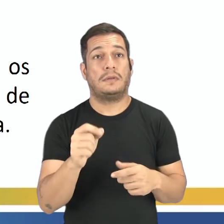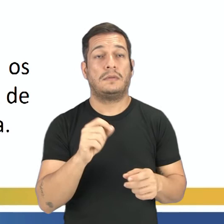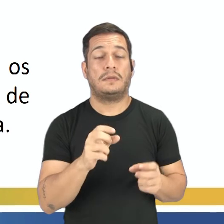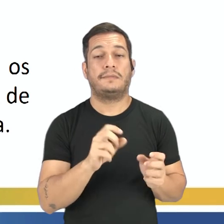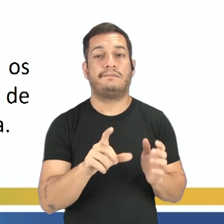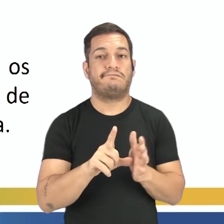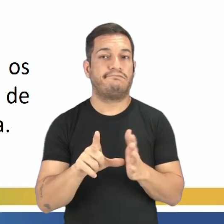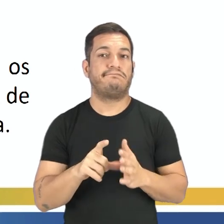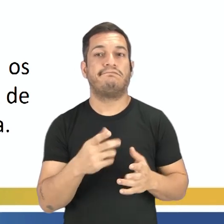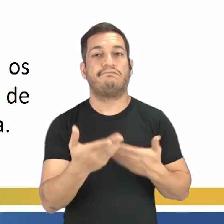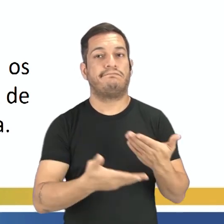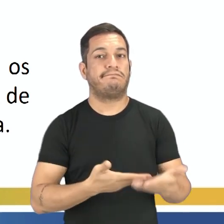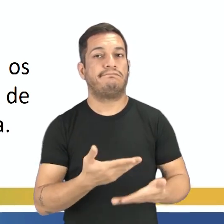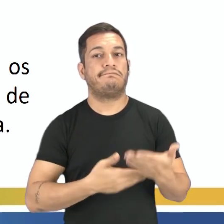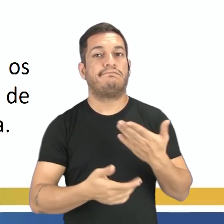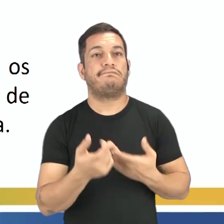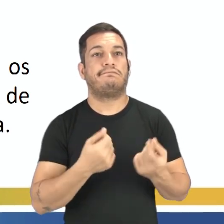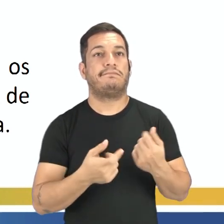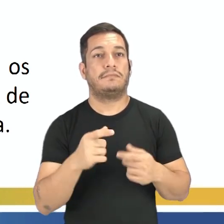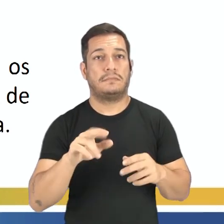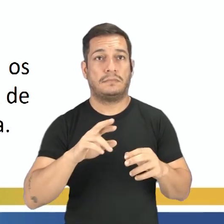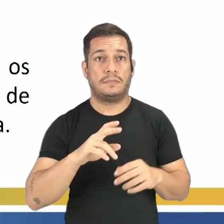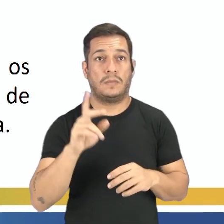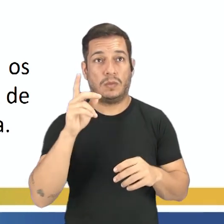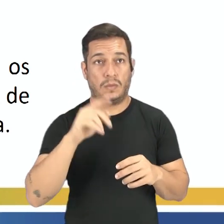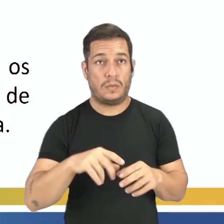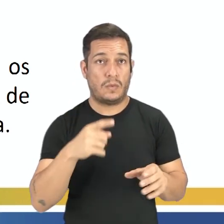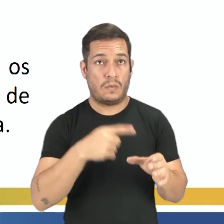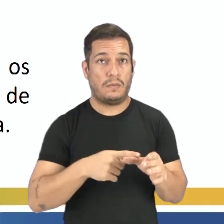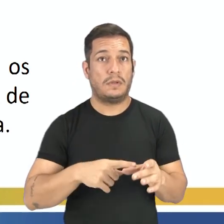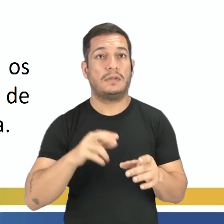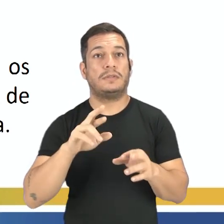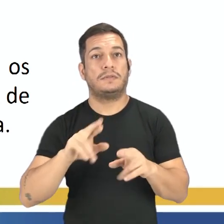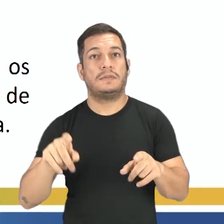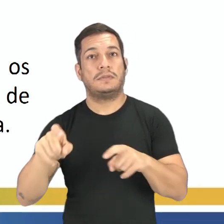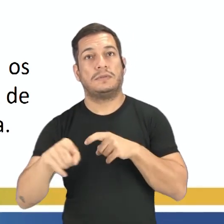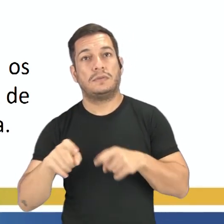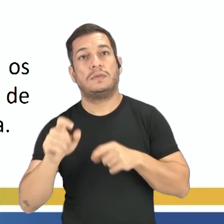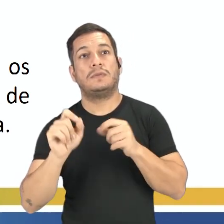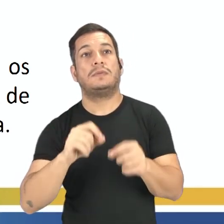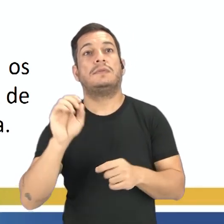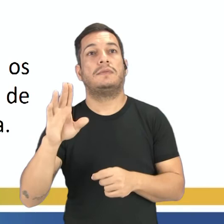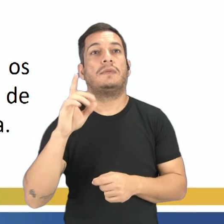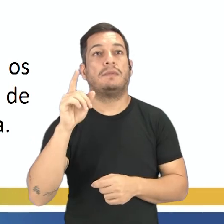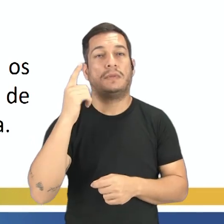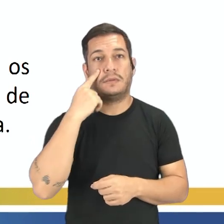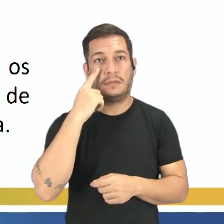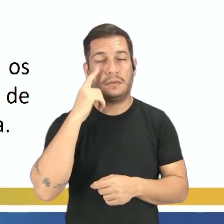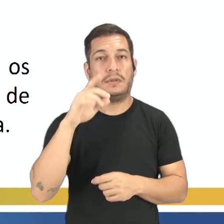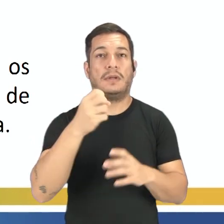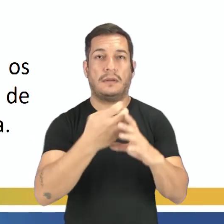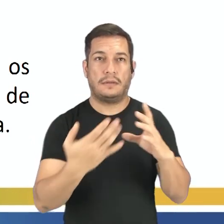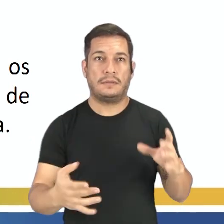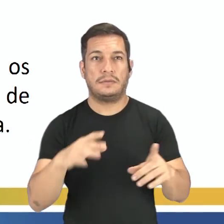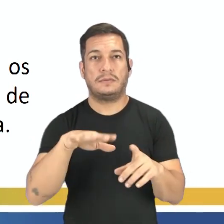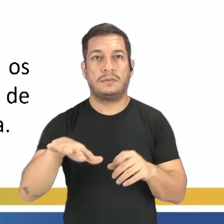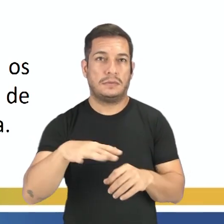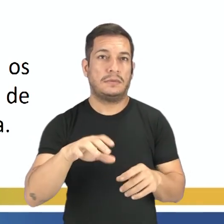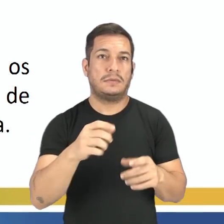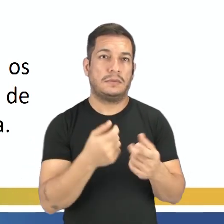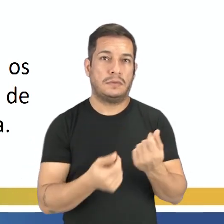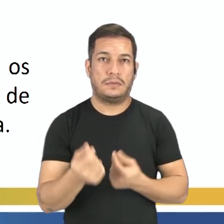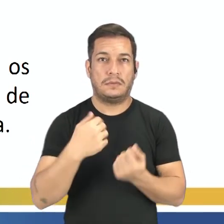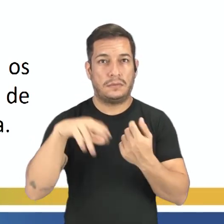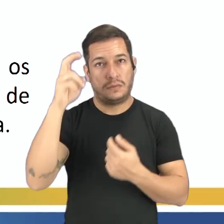mercantil. O urbano diferencia do rural não somente pela sua posicionalidade, mas também por suas características sociais,